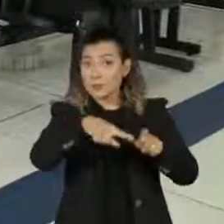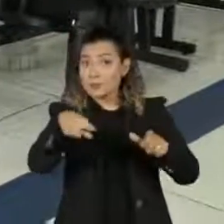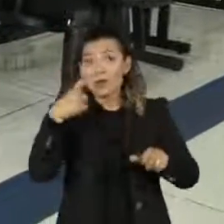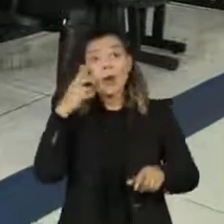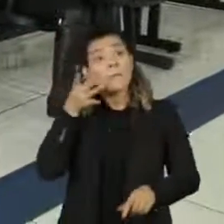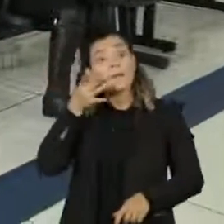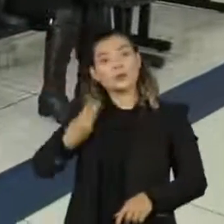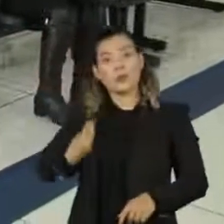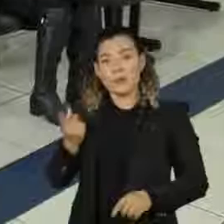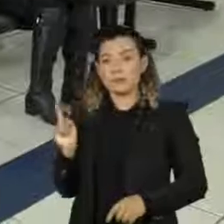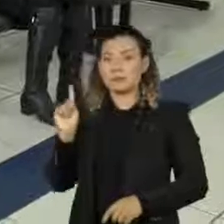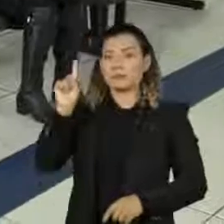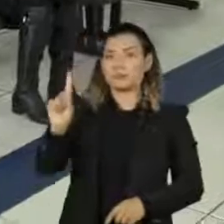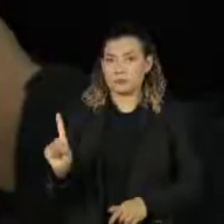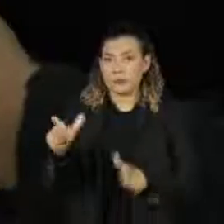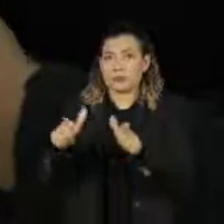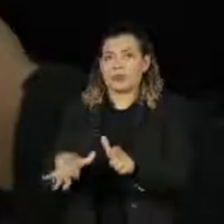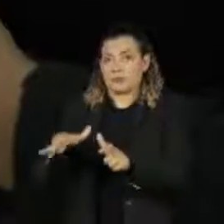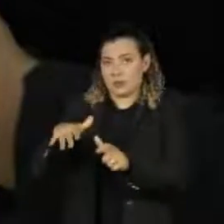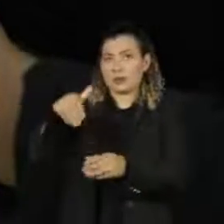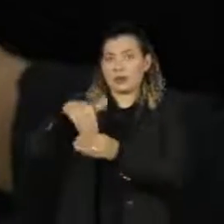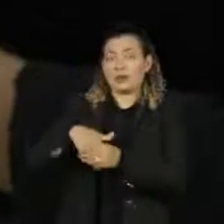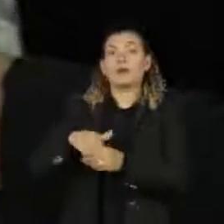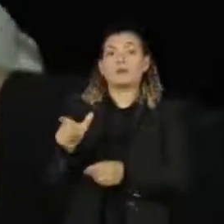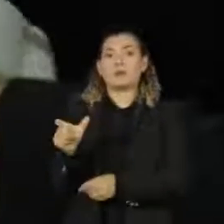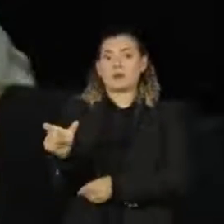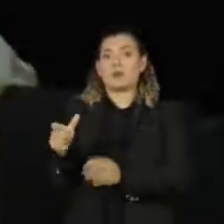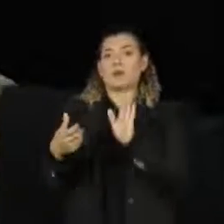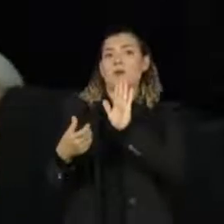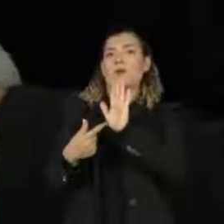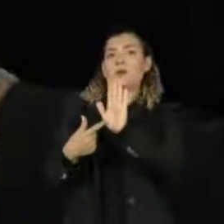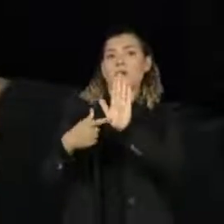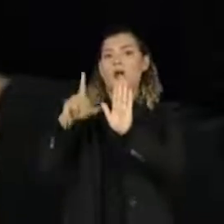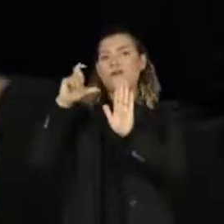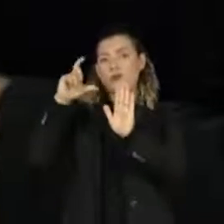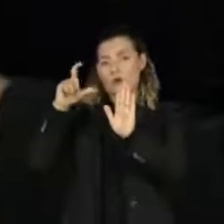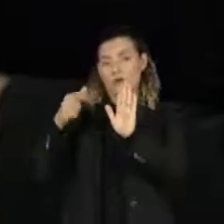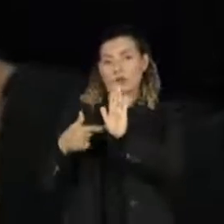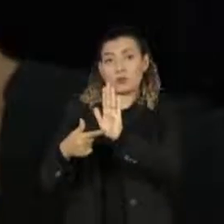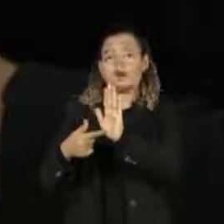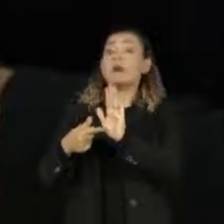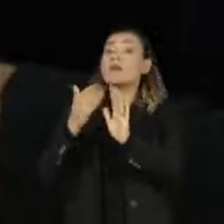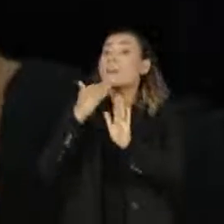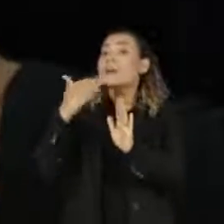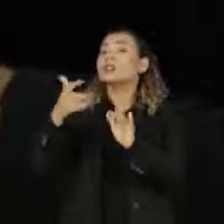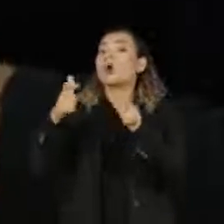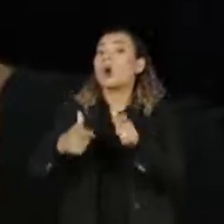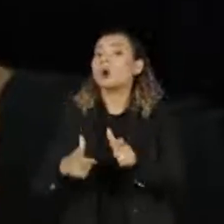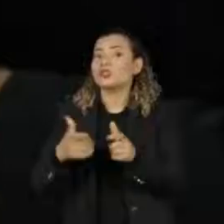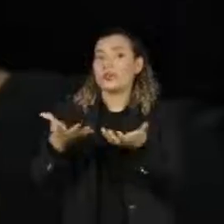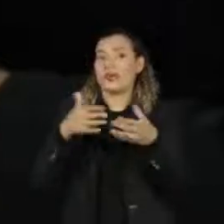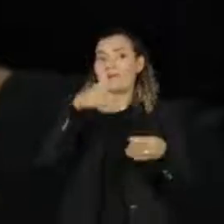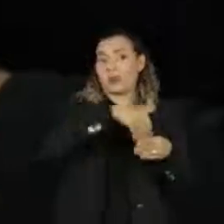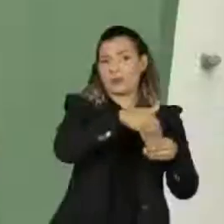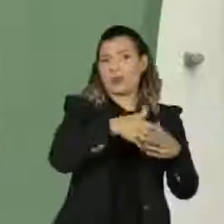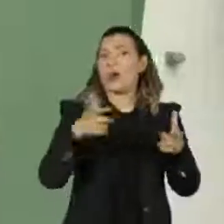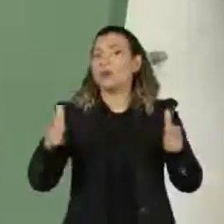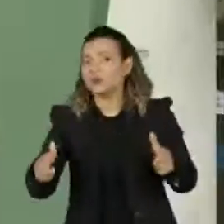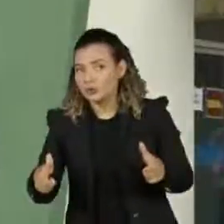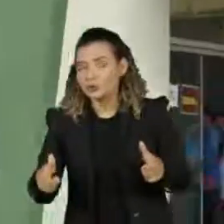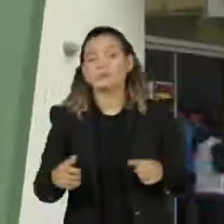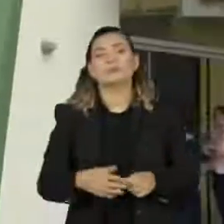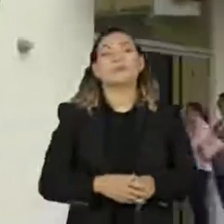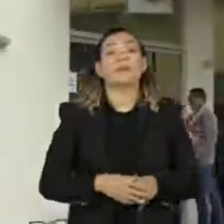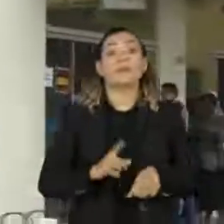ir pessoalmente até um cartório eleitoral com um documento com foto lá vai indicar o município que pretende votar